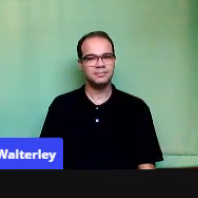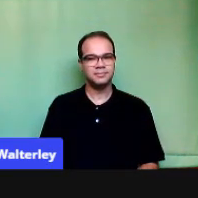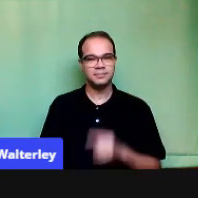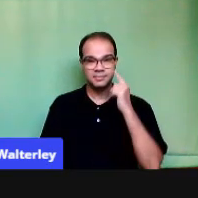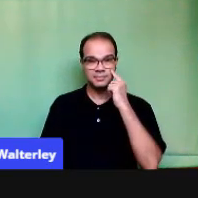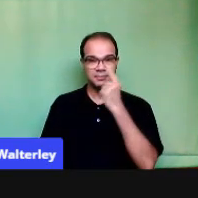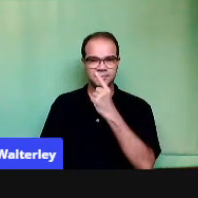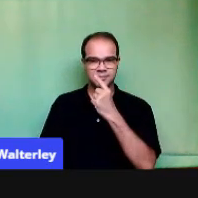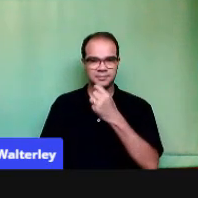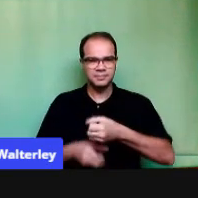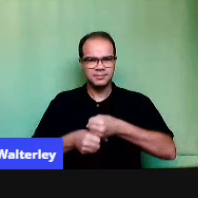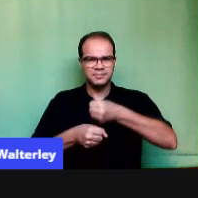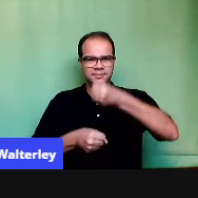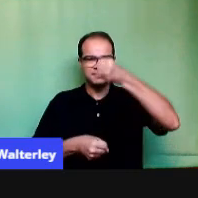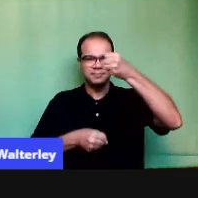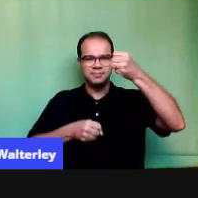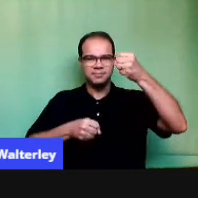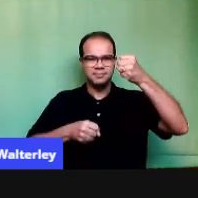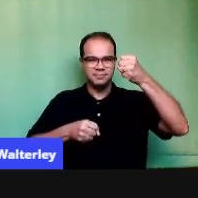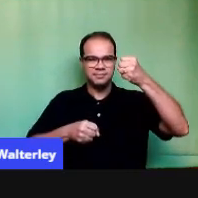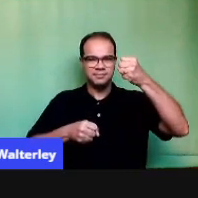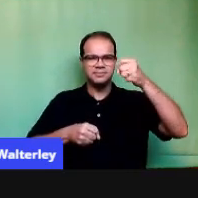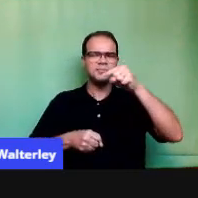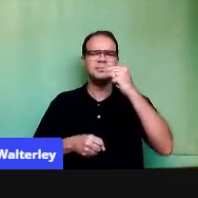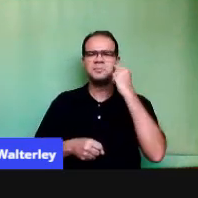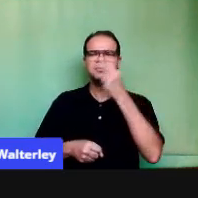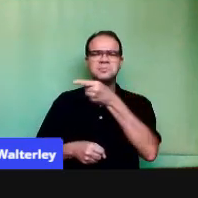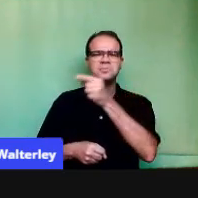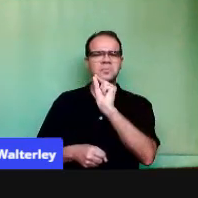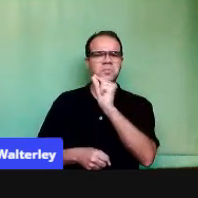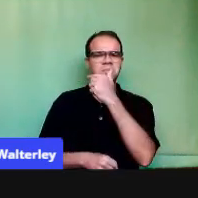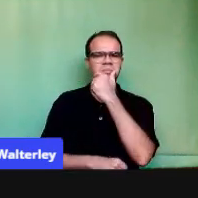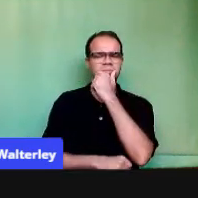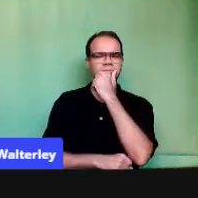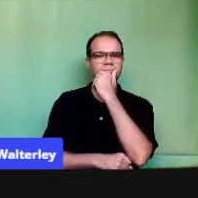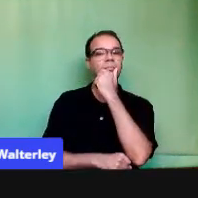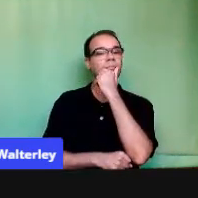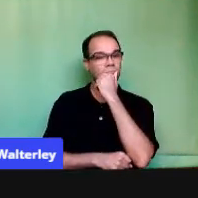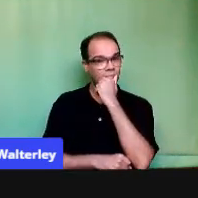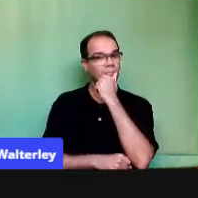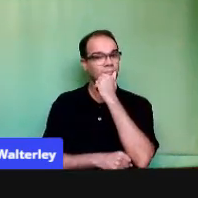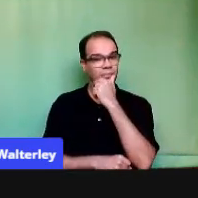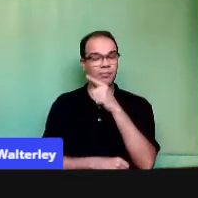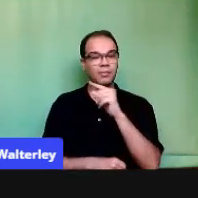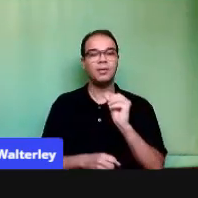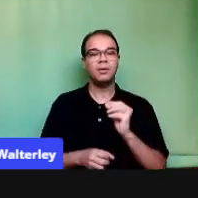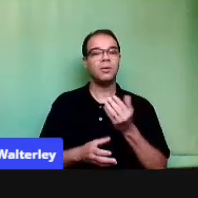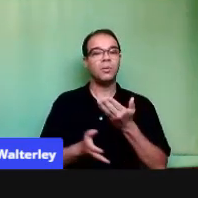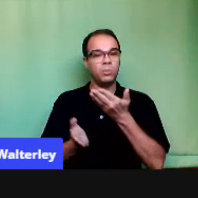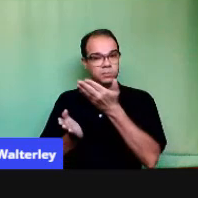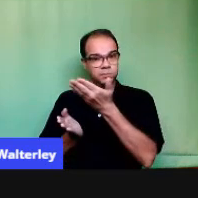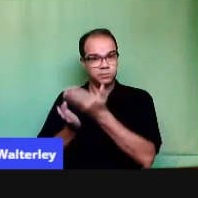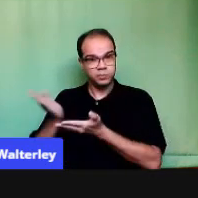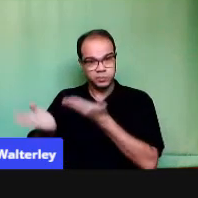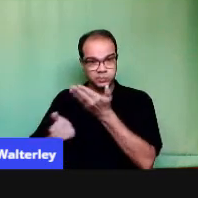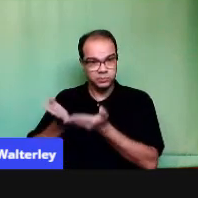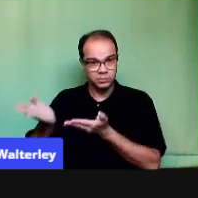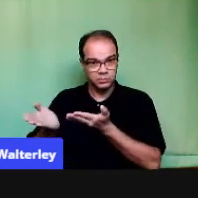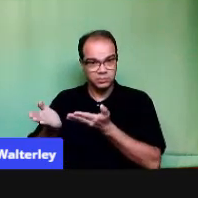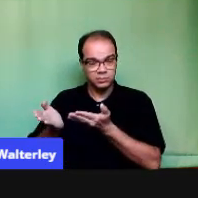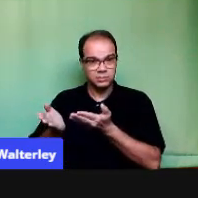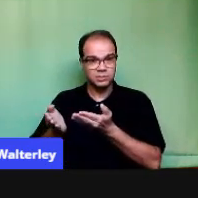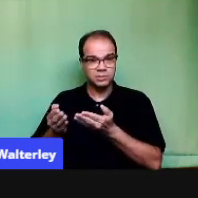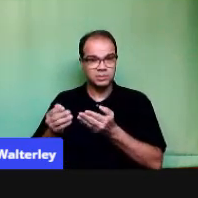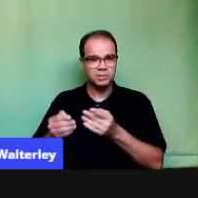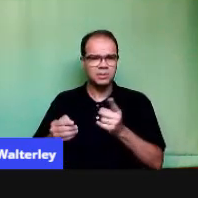Passando para uma outra abordagem, a última abordagem que eu vou fazer, né? O bem-estar, hoje tem uma visão única. Então, muitos de vocês